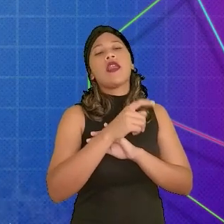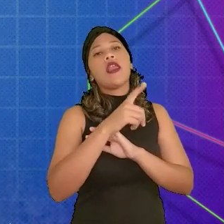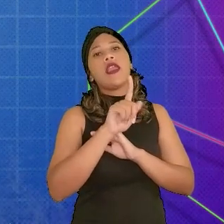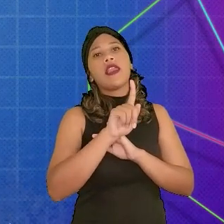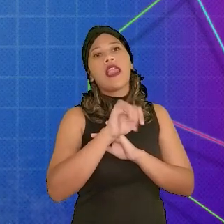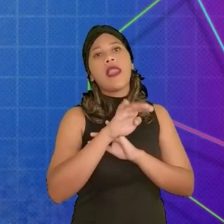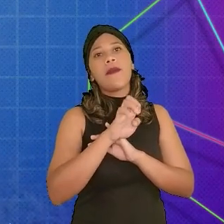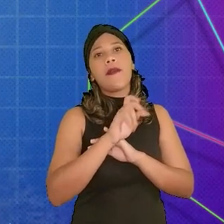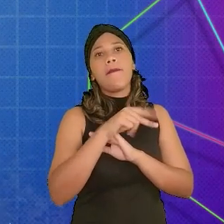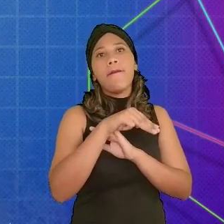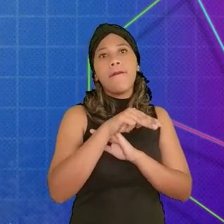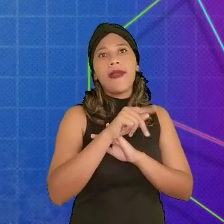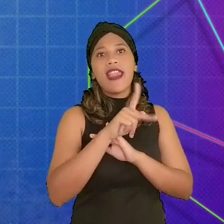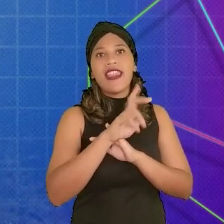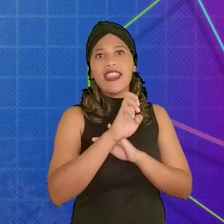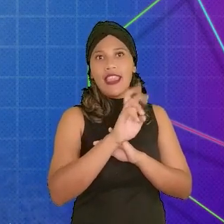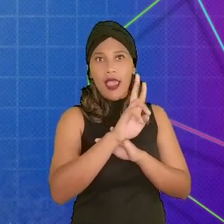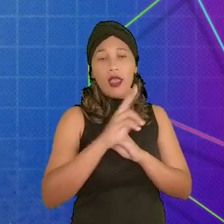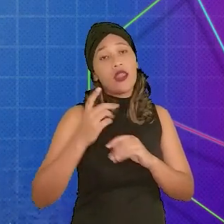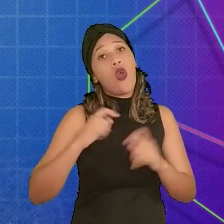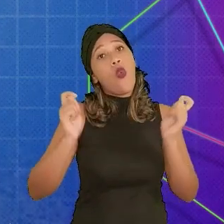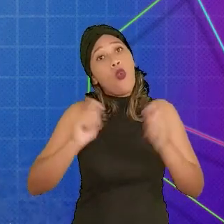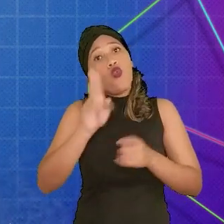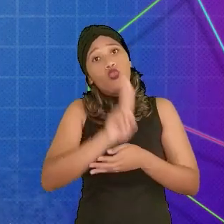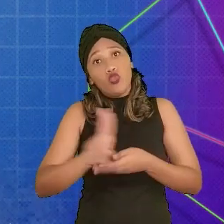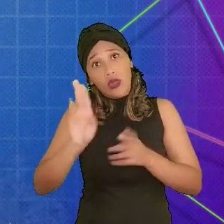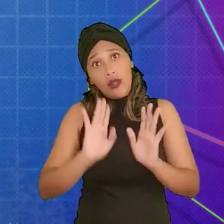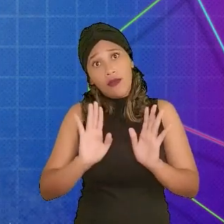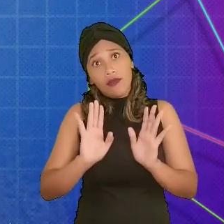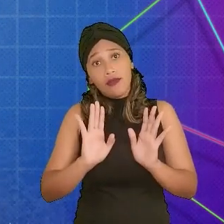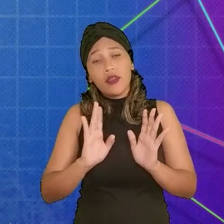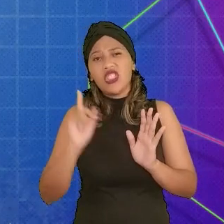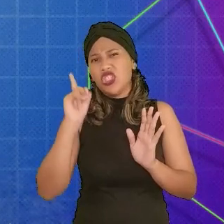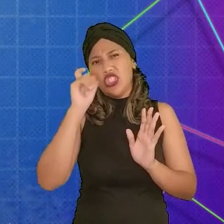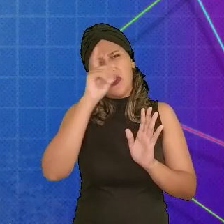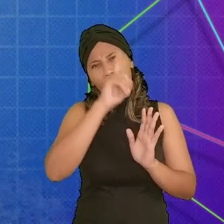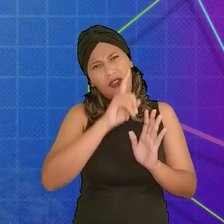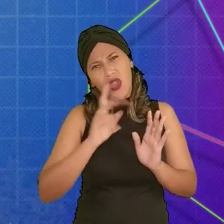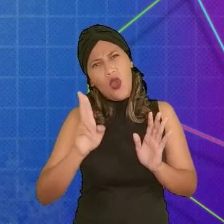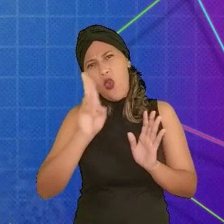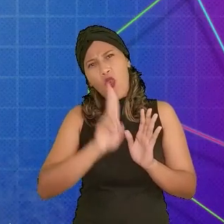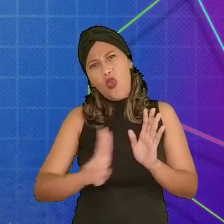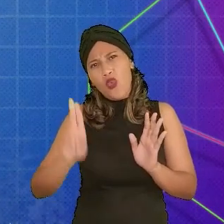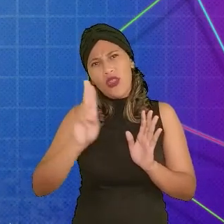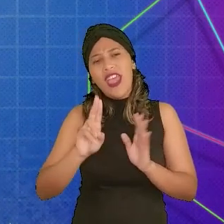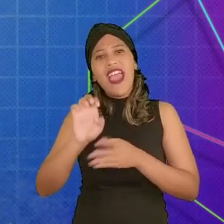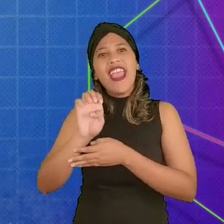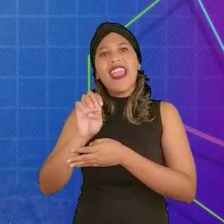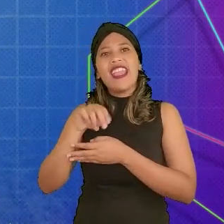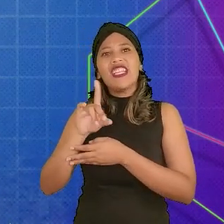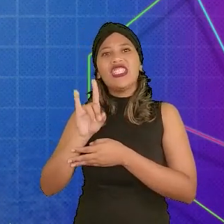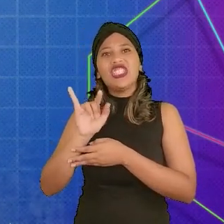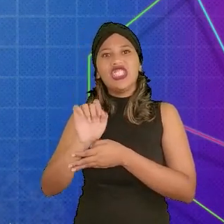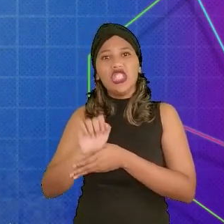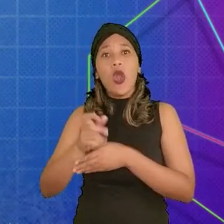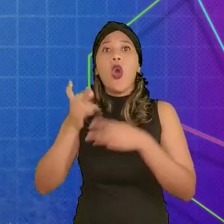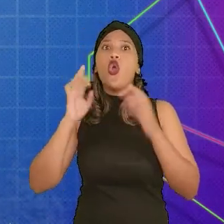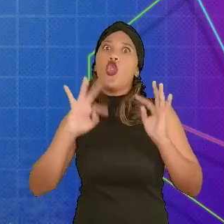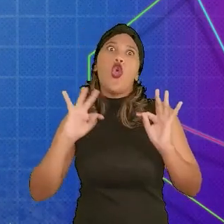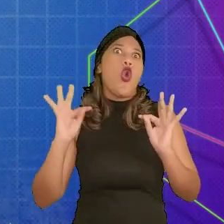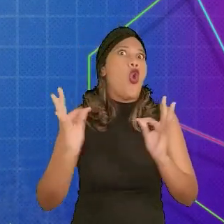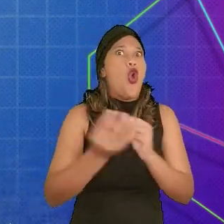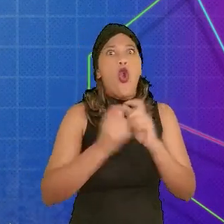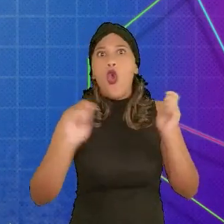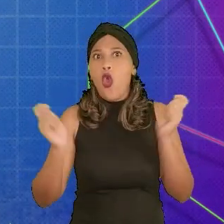o Unity, onde foram criados o Cuphead e o Pokémon GO. Dificilmente se pode ter um Game Engine que atenda todos os tipos de